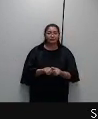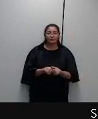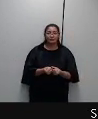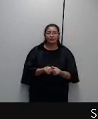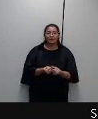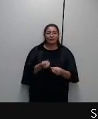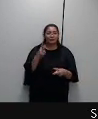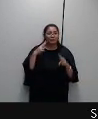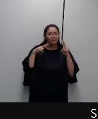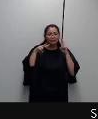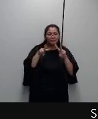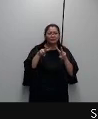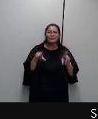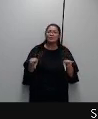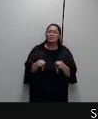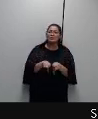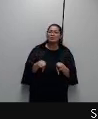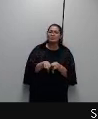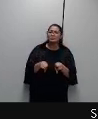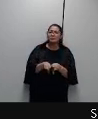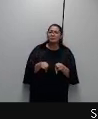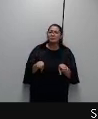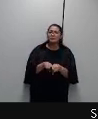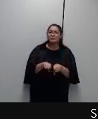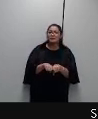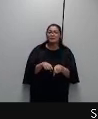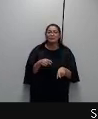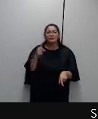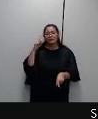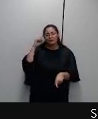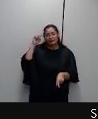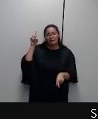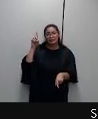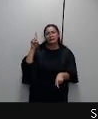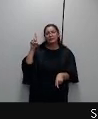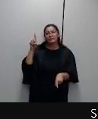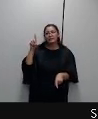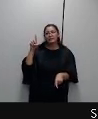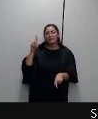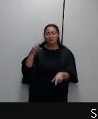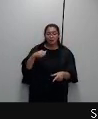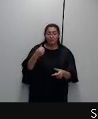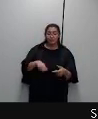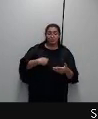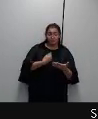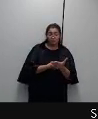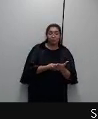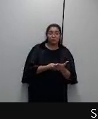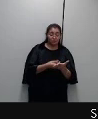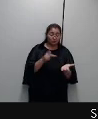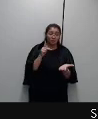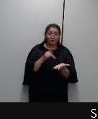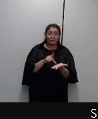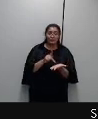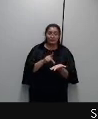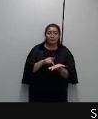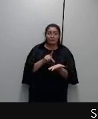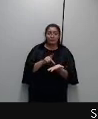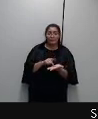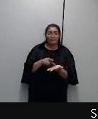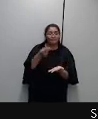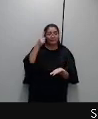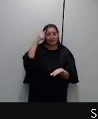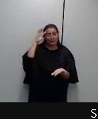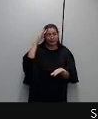é bem nem crescer por esse fundamento ainda que tivesse sido legítima população coisa que eu fique acordado entendeu que não